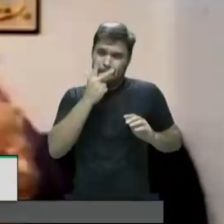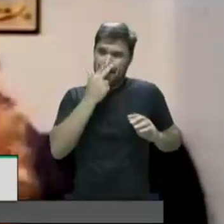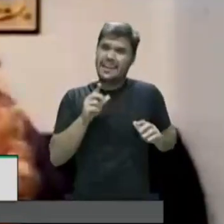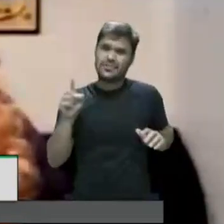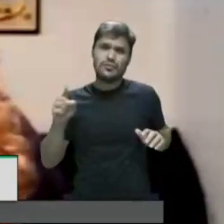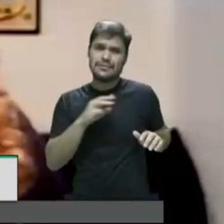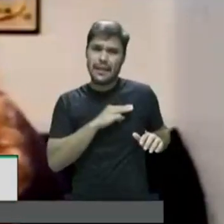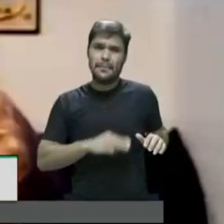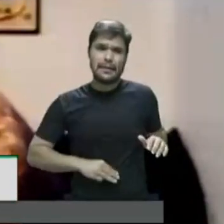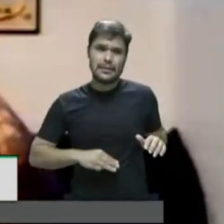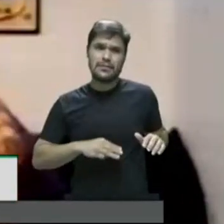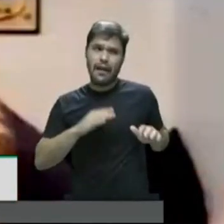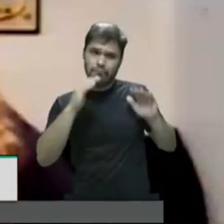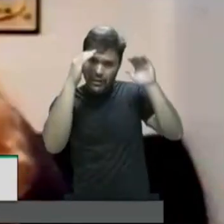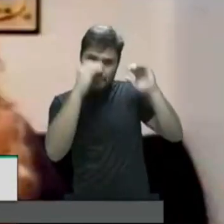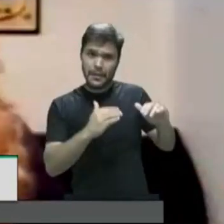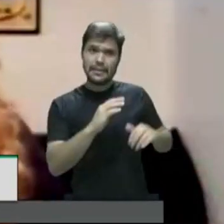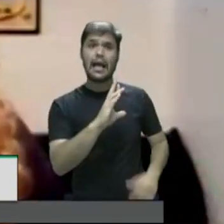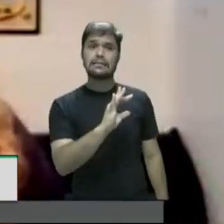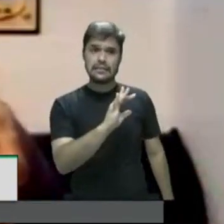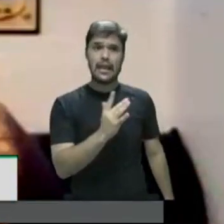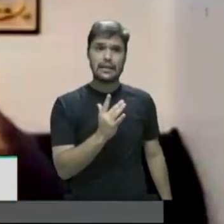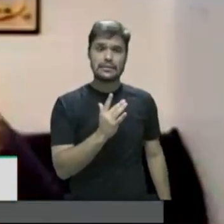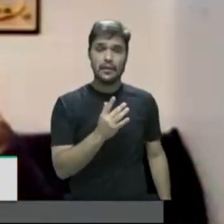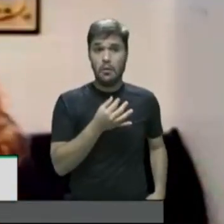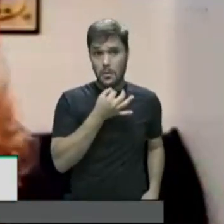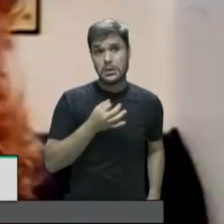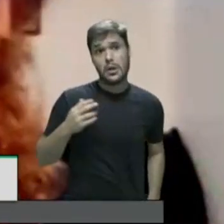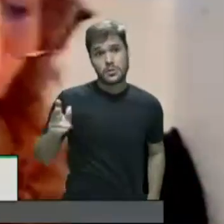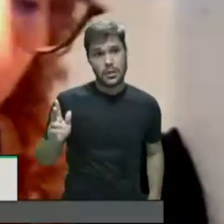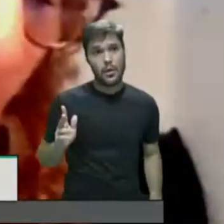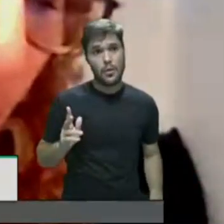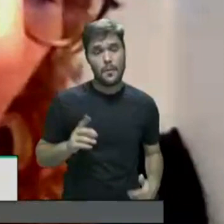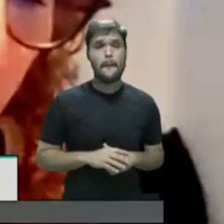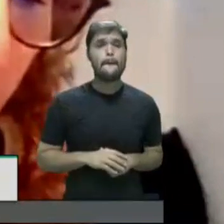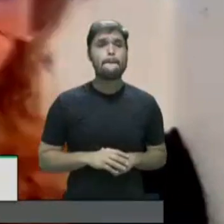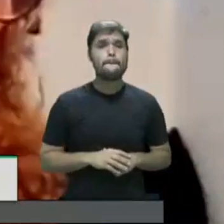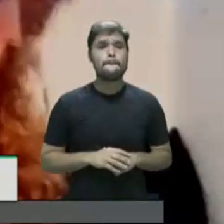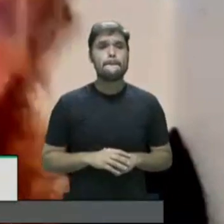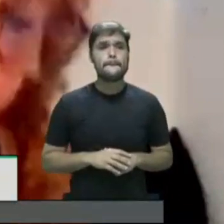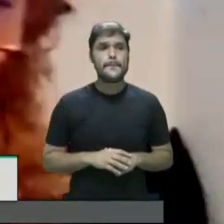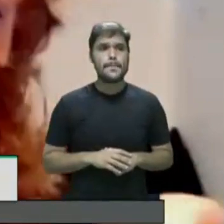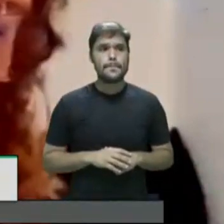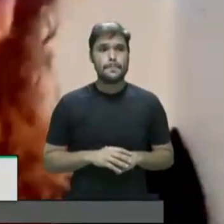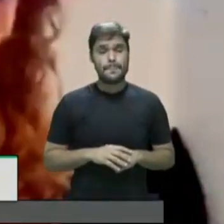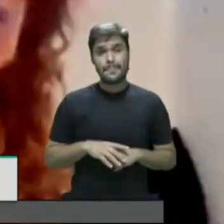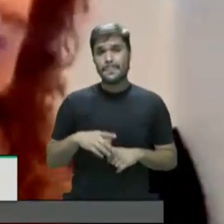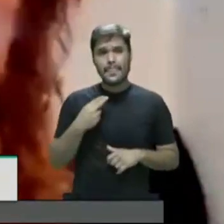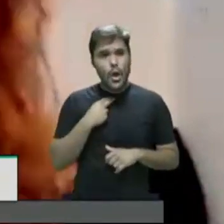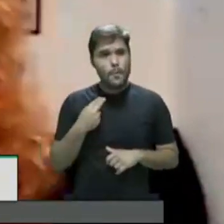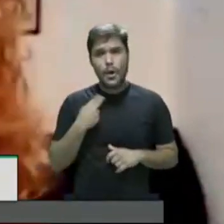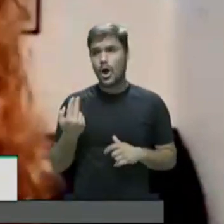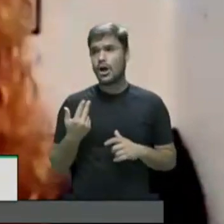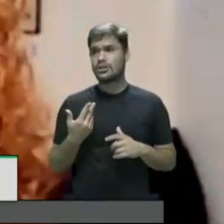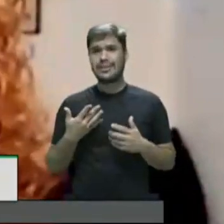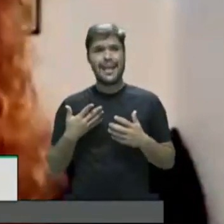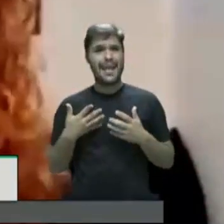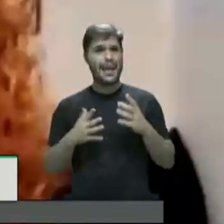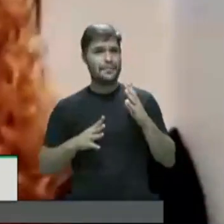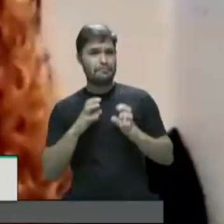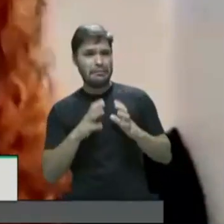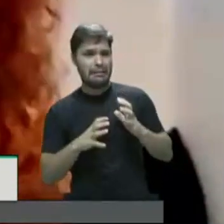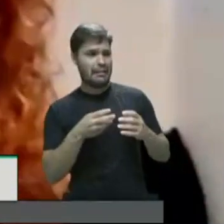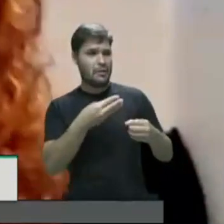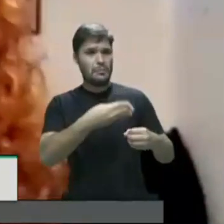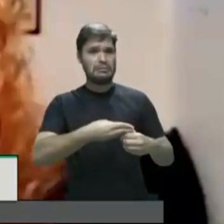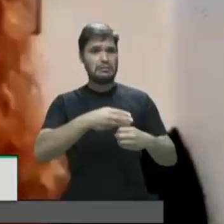seguirá a ciência, que é a sua opinião. Então, nós não podemos ter guerra com estados e municípios. O senhor disse que está